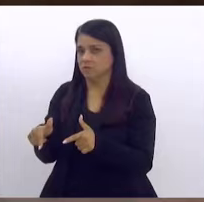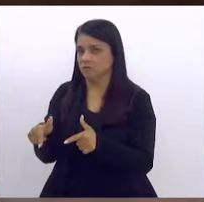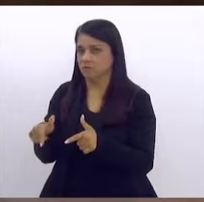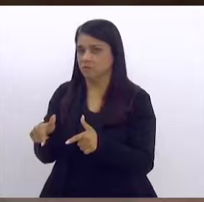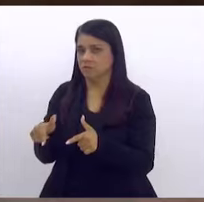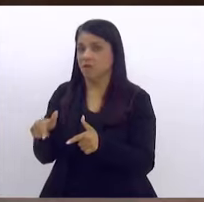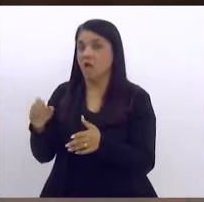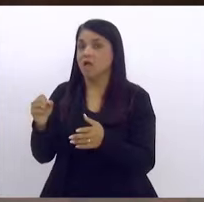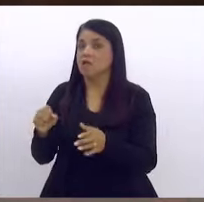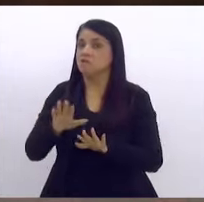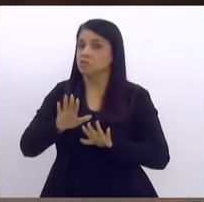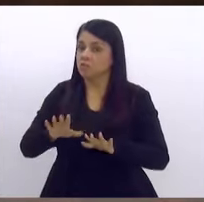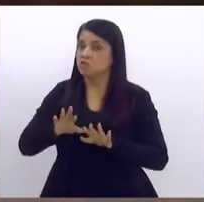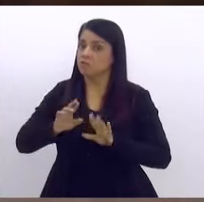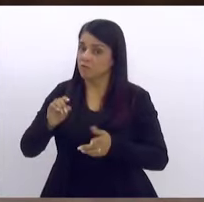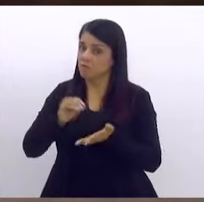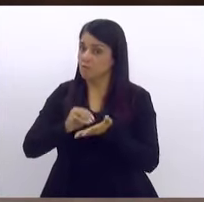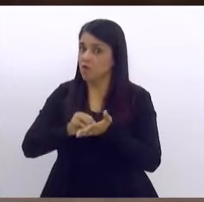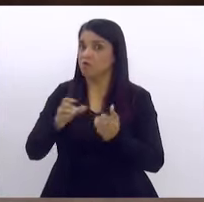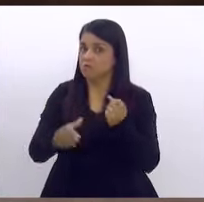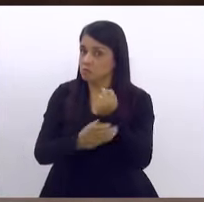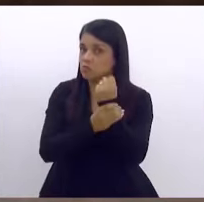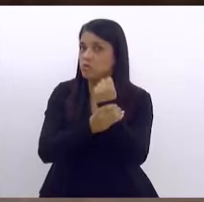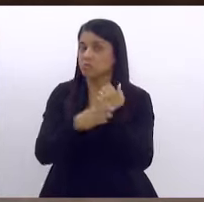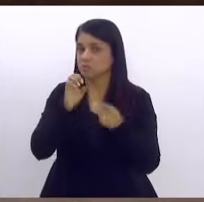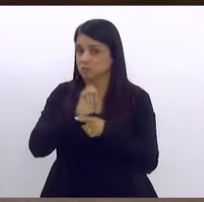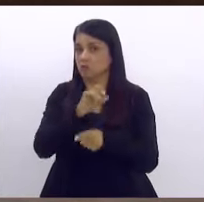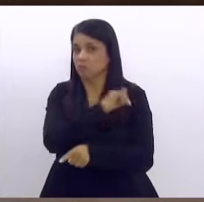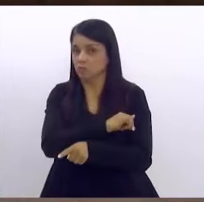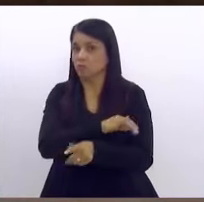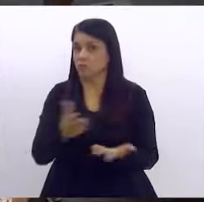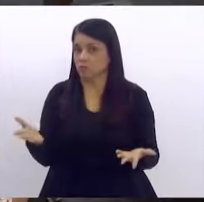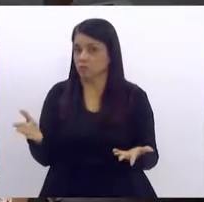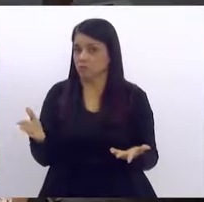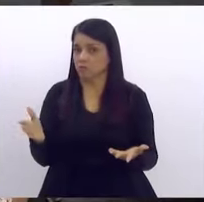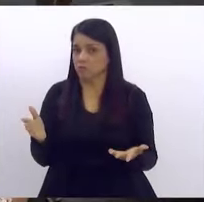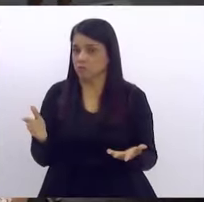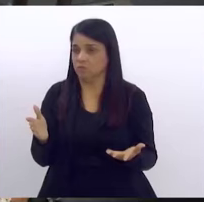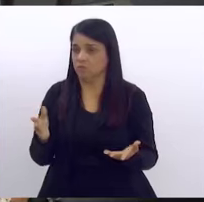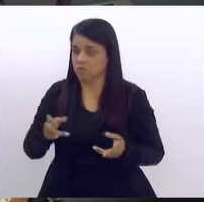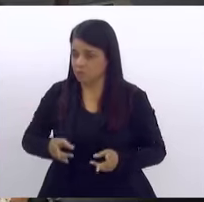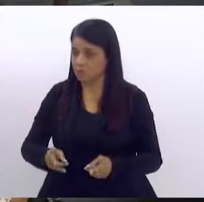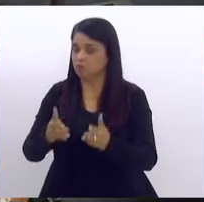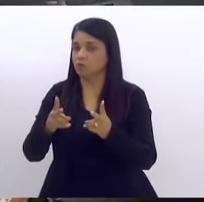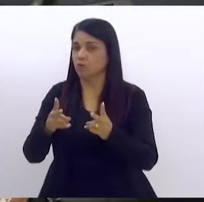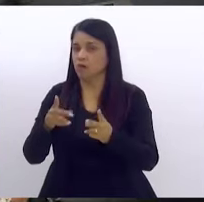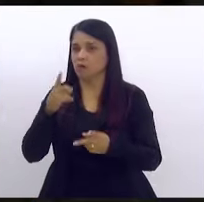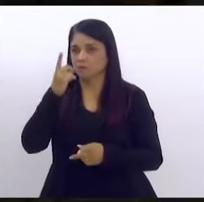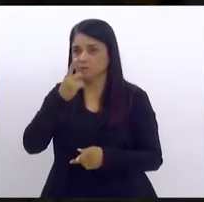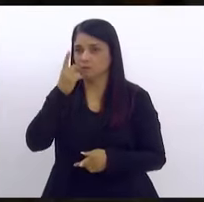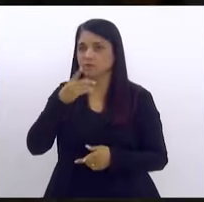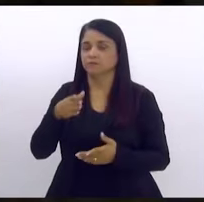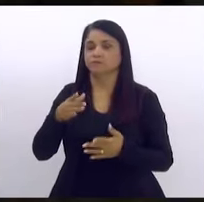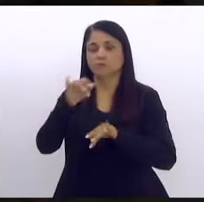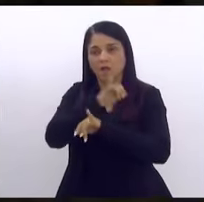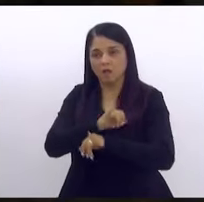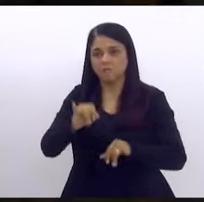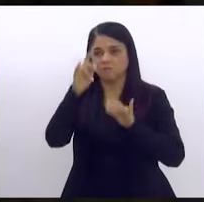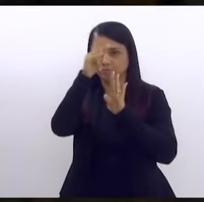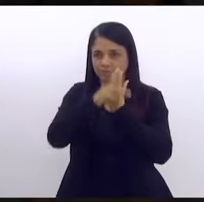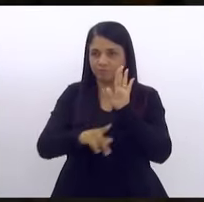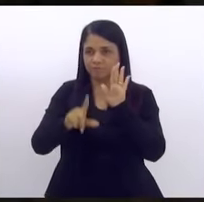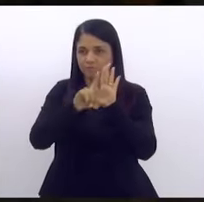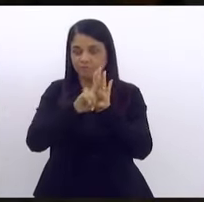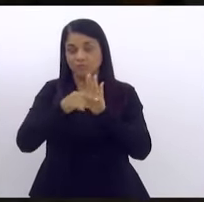de insegurança que acontece no nosso estado do Rio de Janeiro. Muito obrigado, obrigado, deputado. Presidente. Vamos dar continuidade que tem. Anuncio.